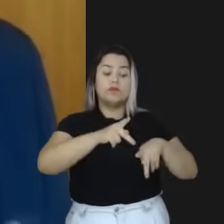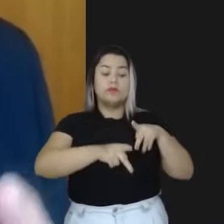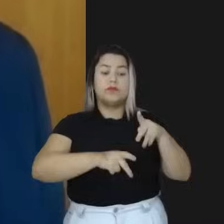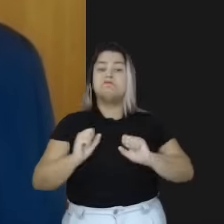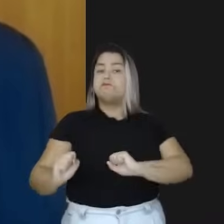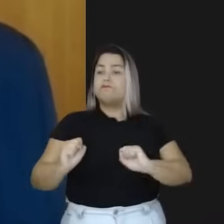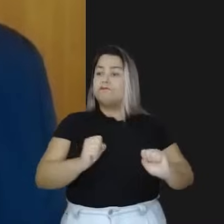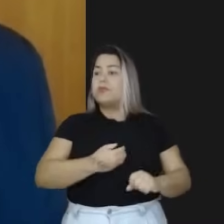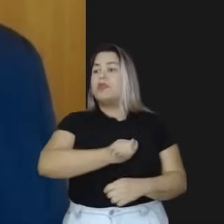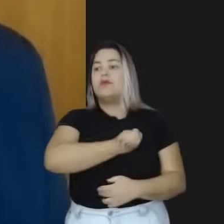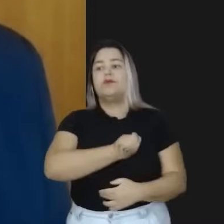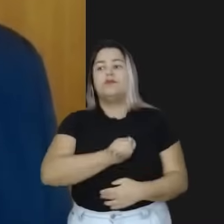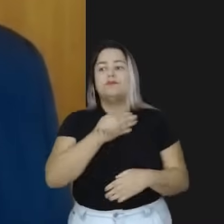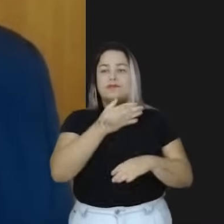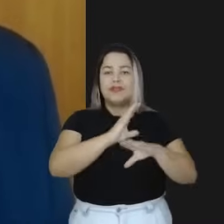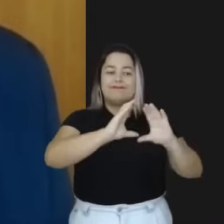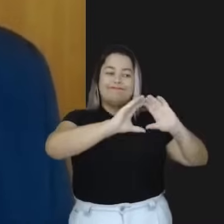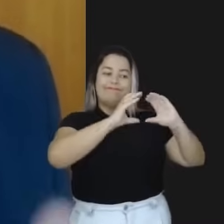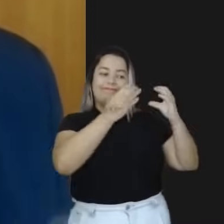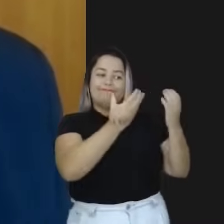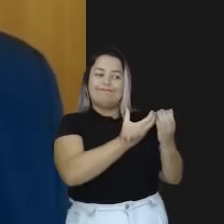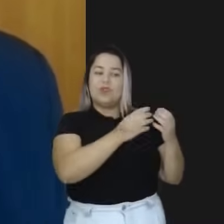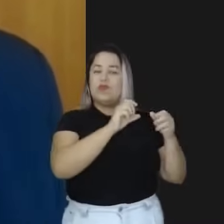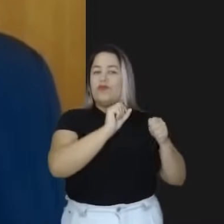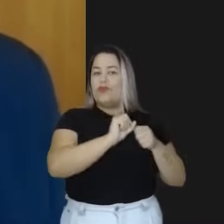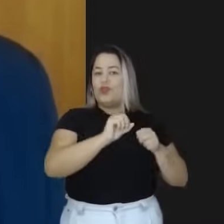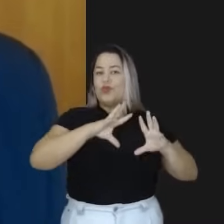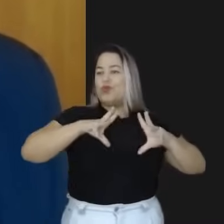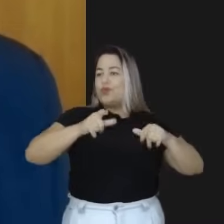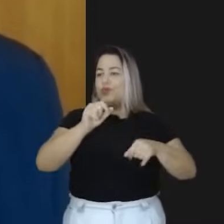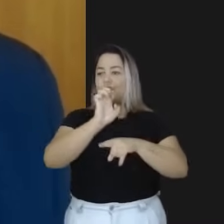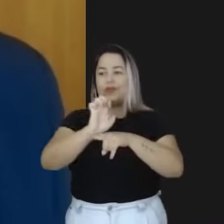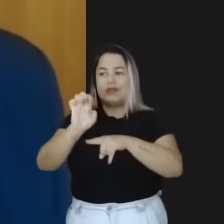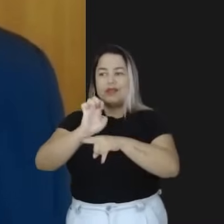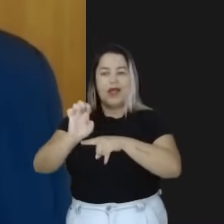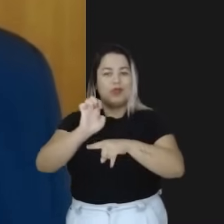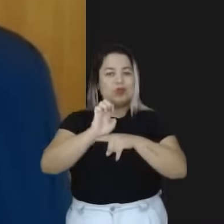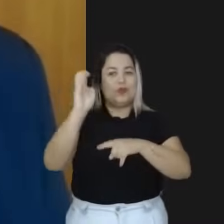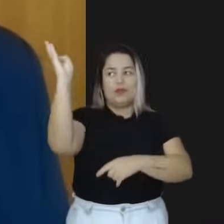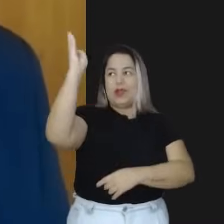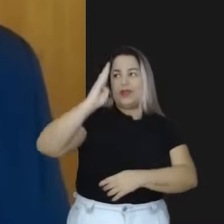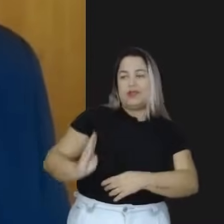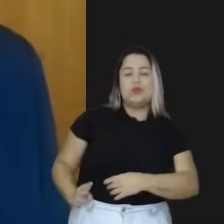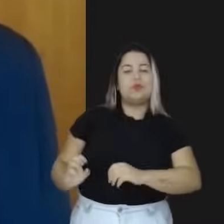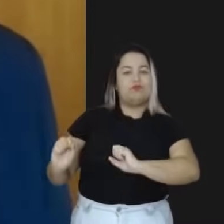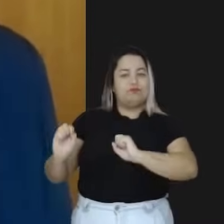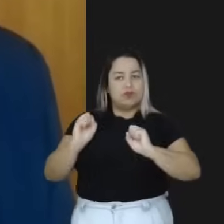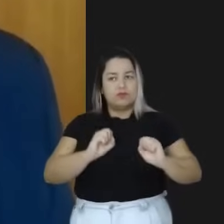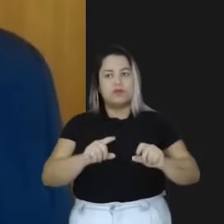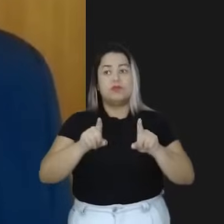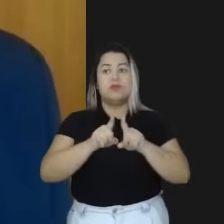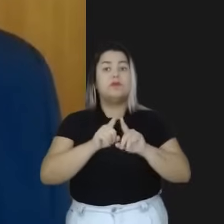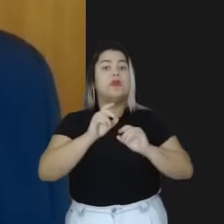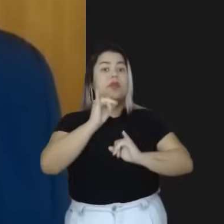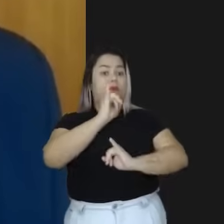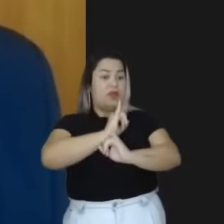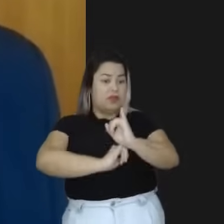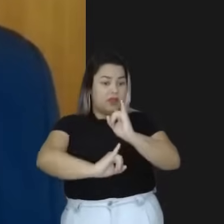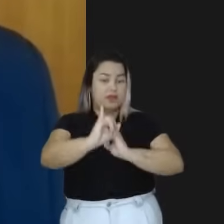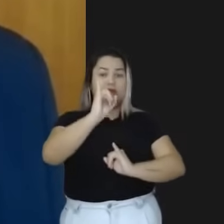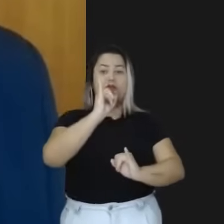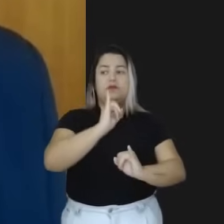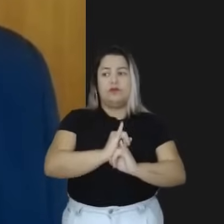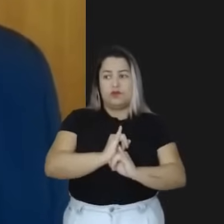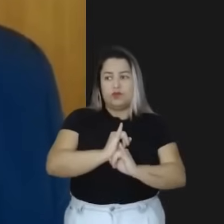participar diretamente nas conferências que foram realizadas em todos os estados do Brasil, podia participar de forma virtual